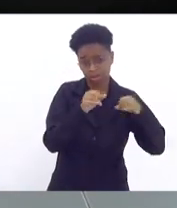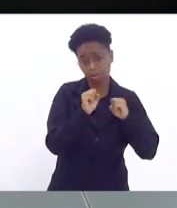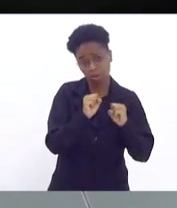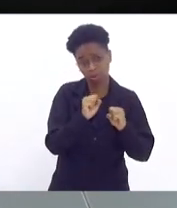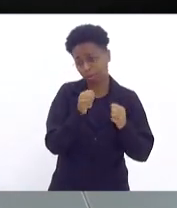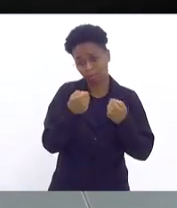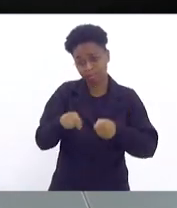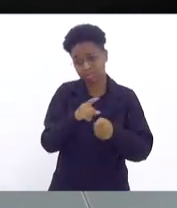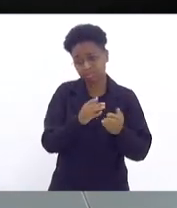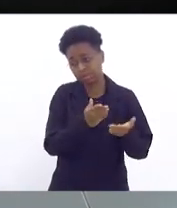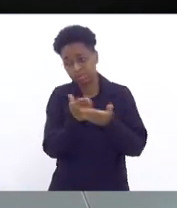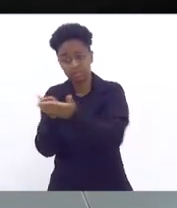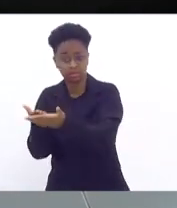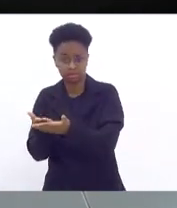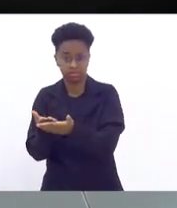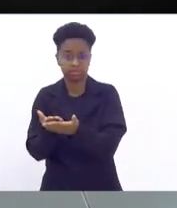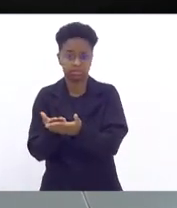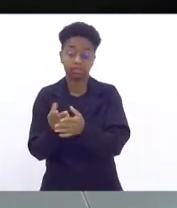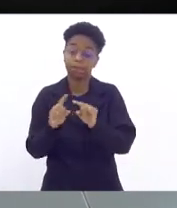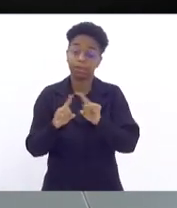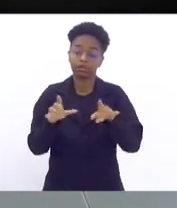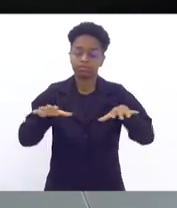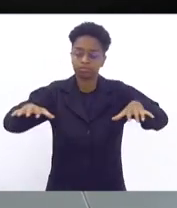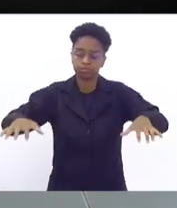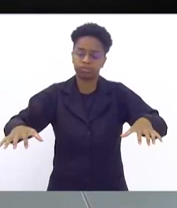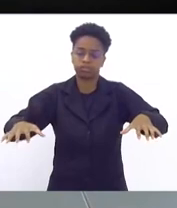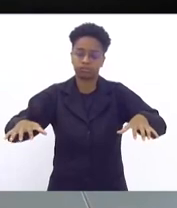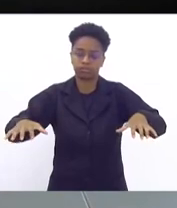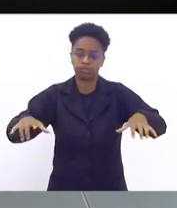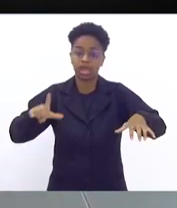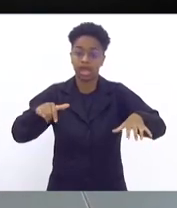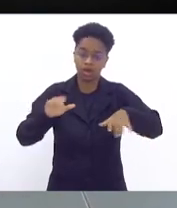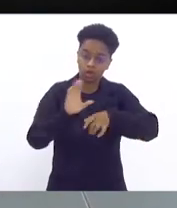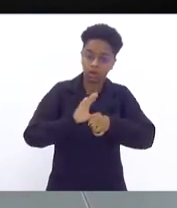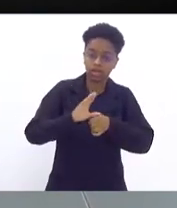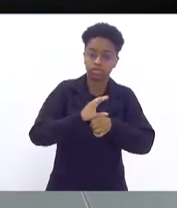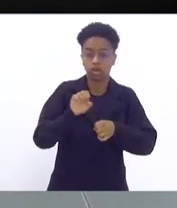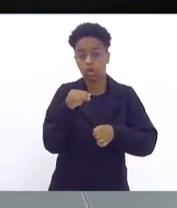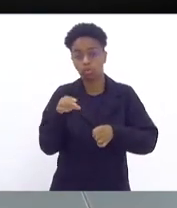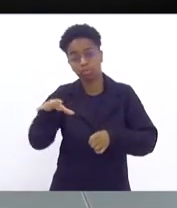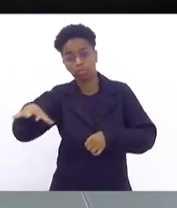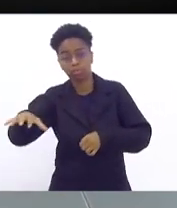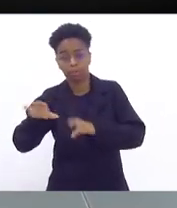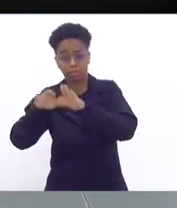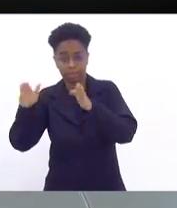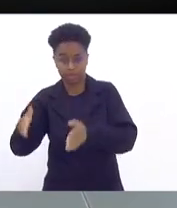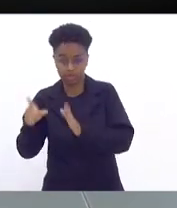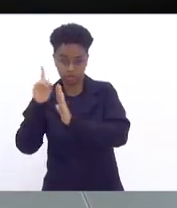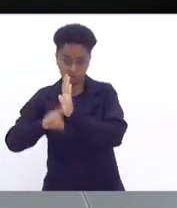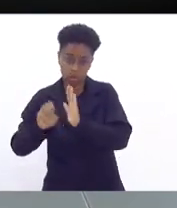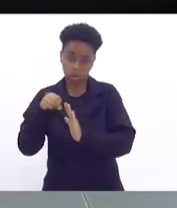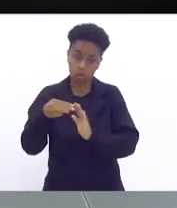Paraná então ficou duas camisas mas nas instâncias colegiadas ou a mesa é o plenário